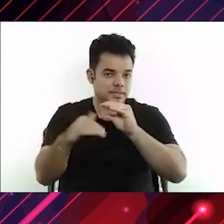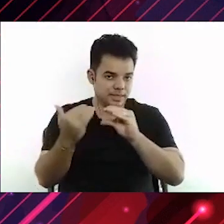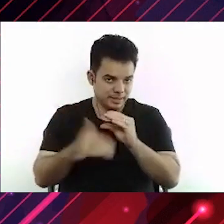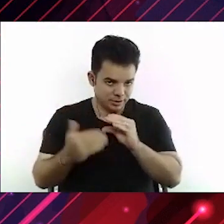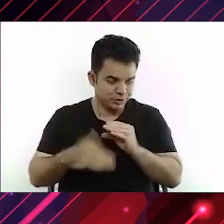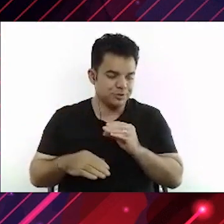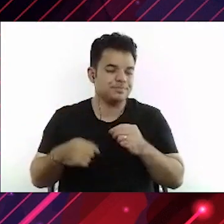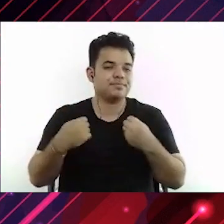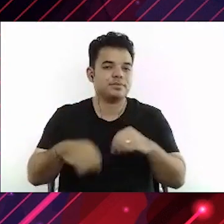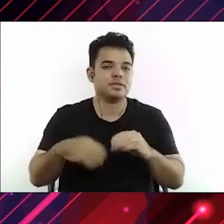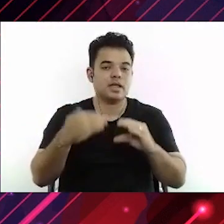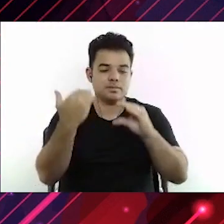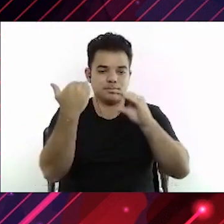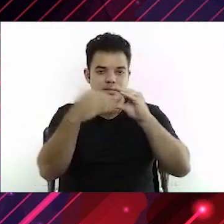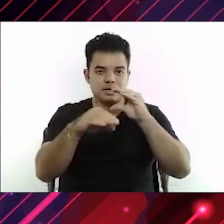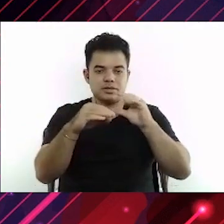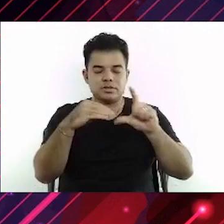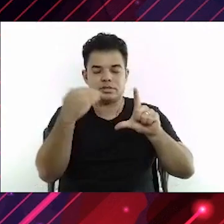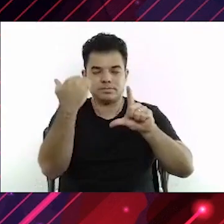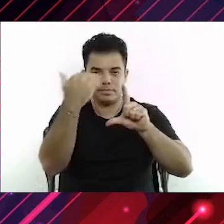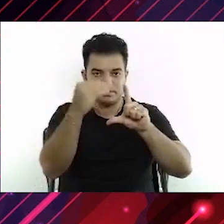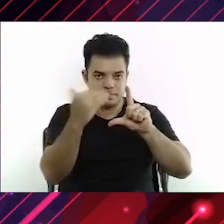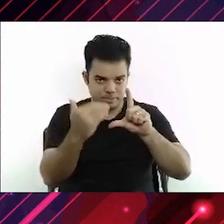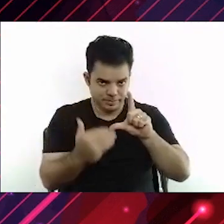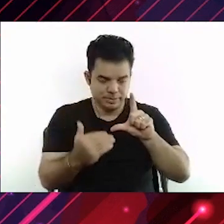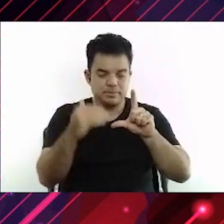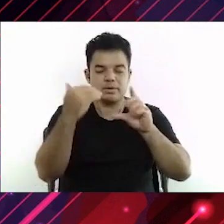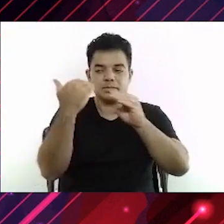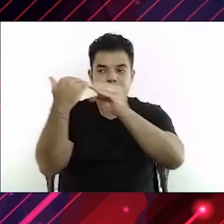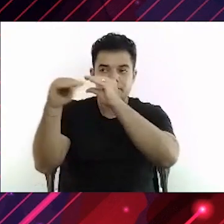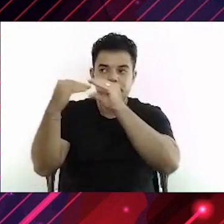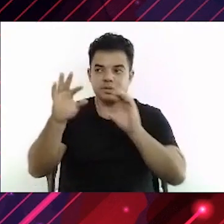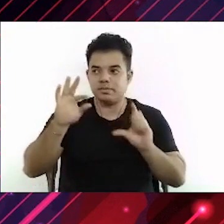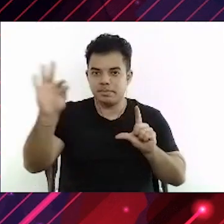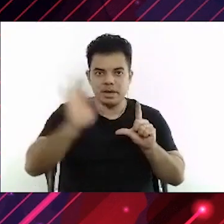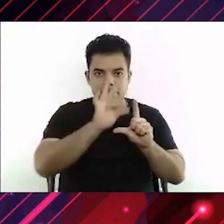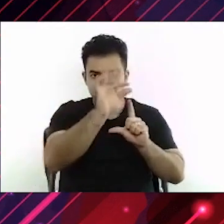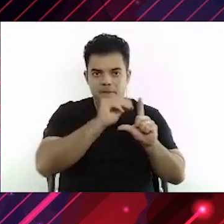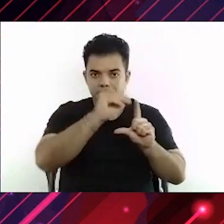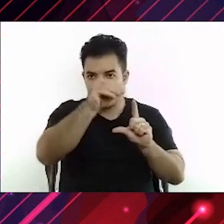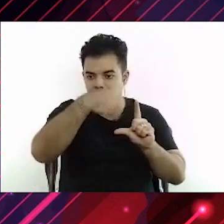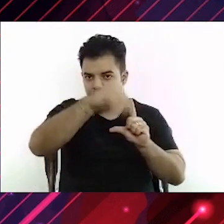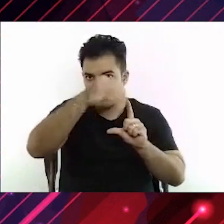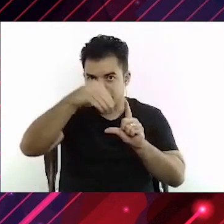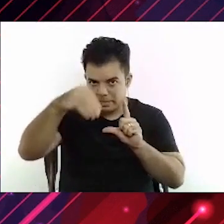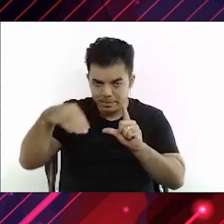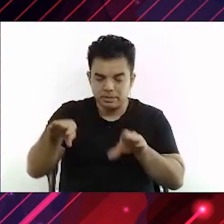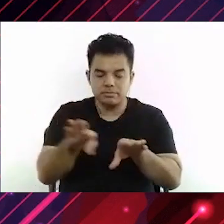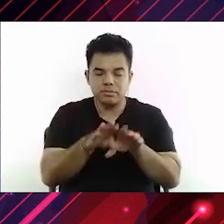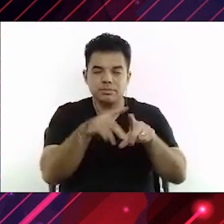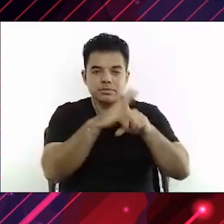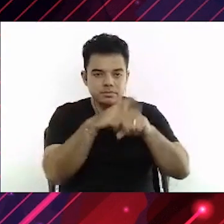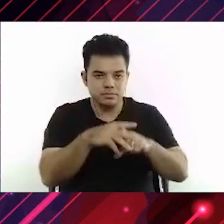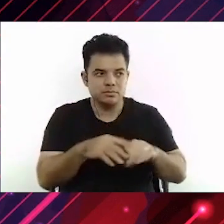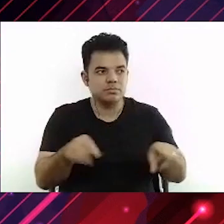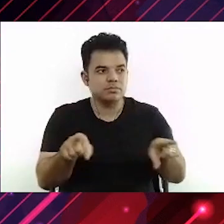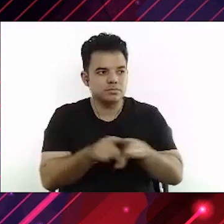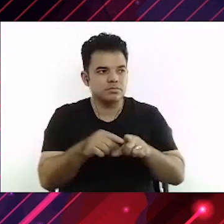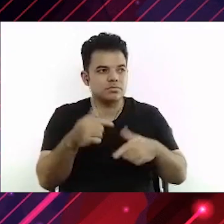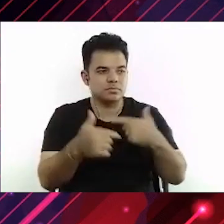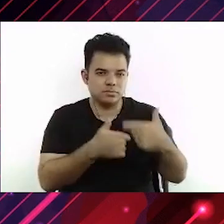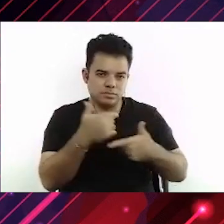e distribuí-las entre os outros microserviços. E um dos mais utilizados, se não for o mais, é o RabbitMQ, que a gente vai ver